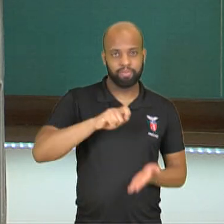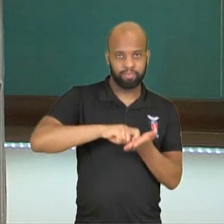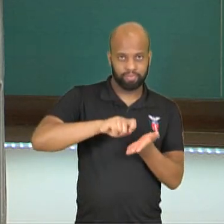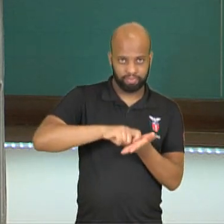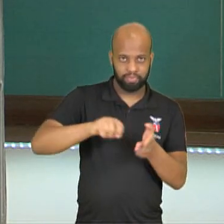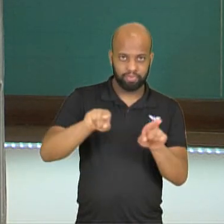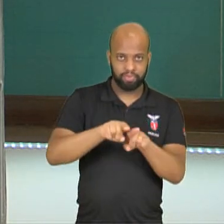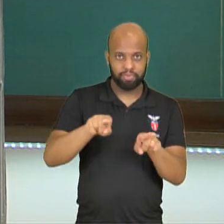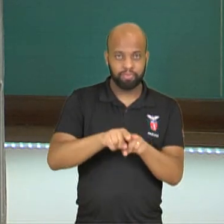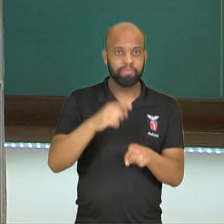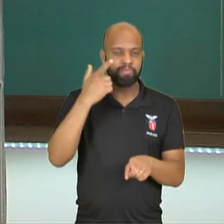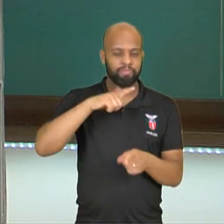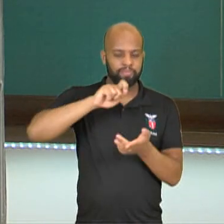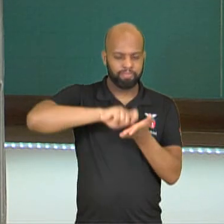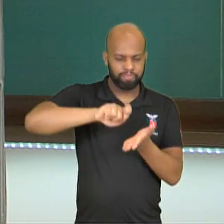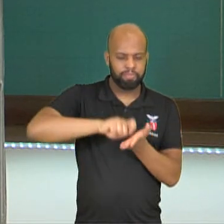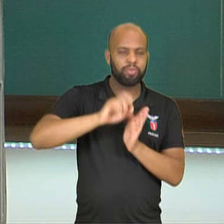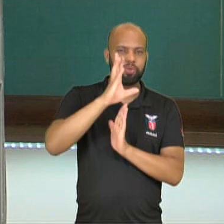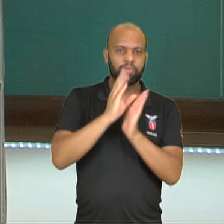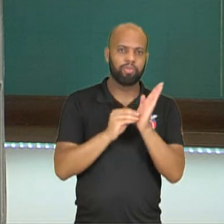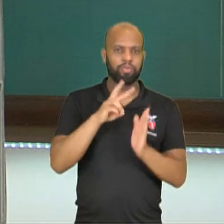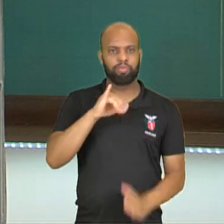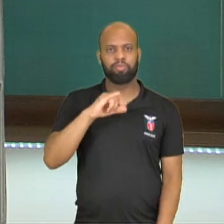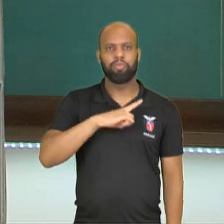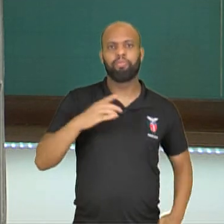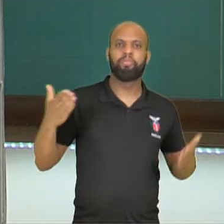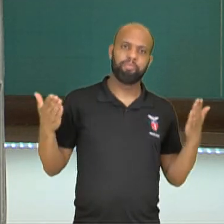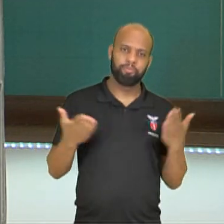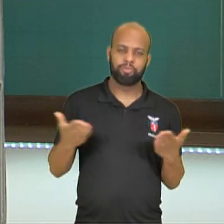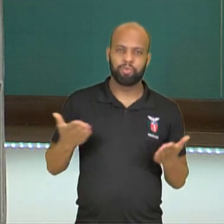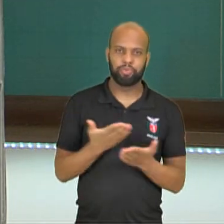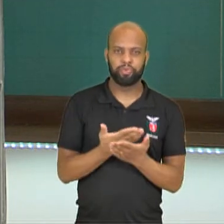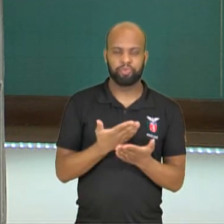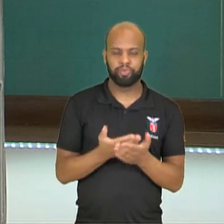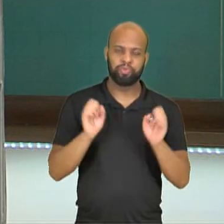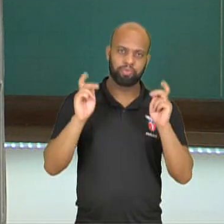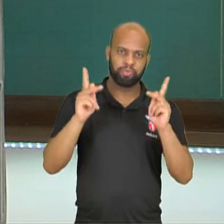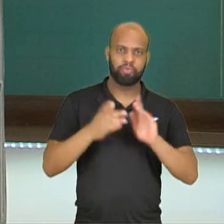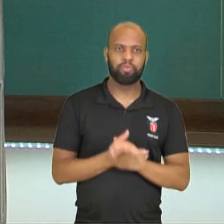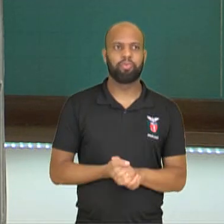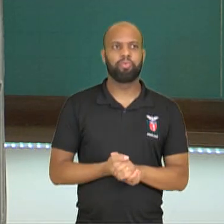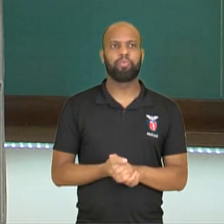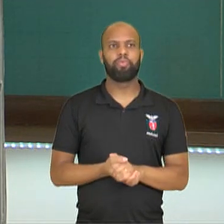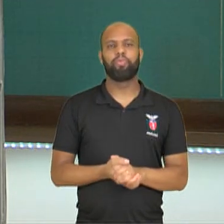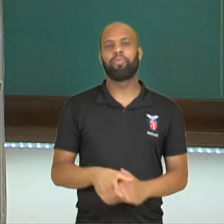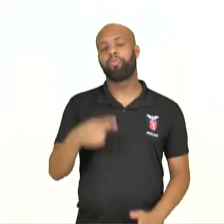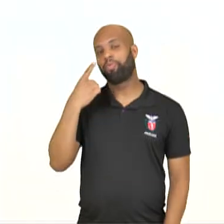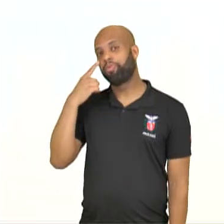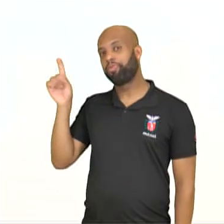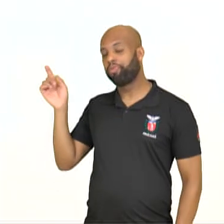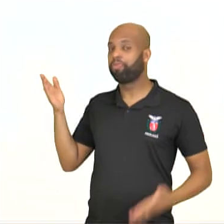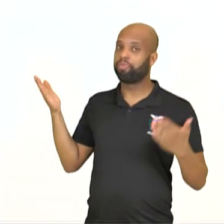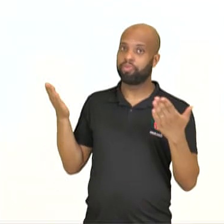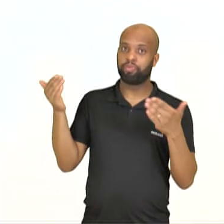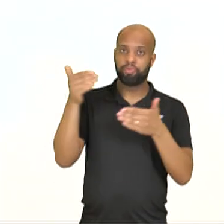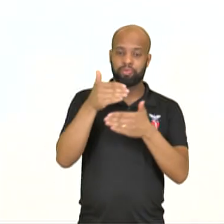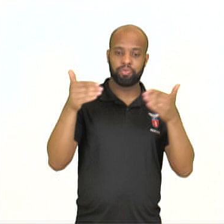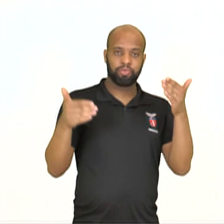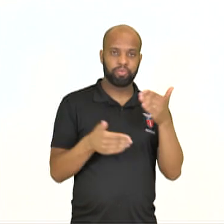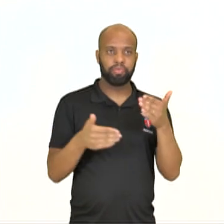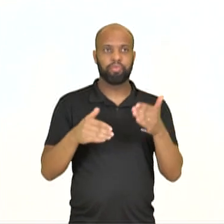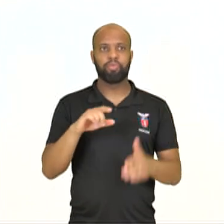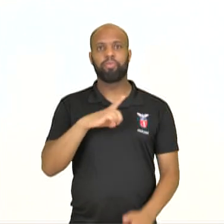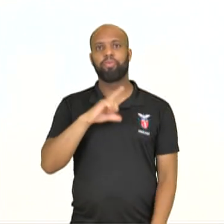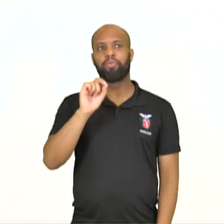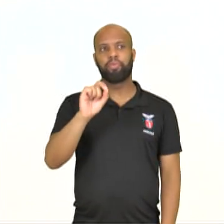você possa realizar as anotações dos conteúdos que serão apresentados na nossa aula de hoje. Que conforme você pode conferir na tela, nós vamos ter